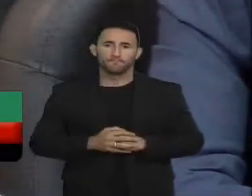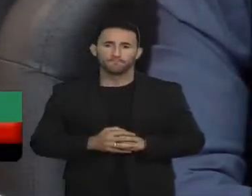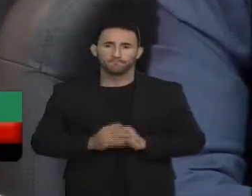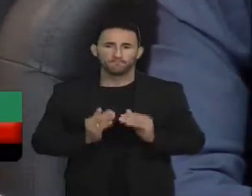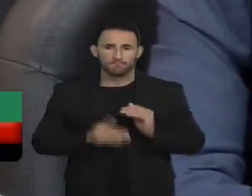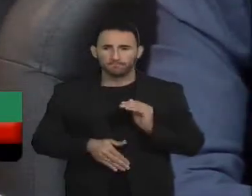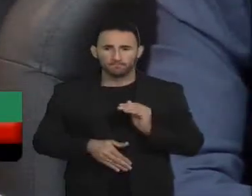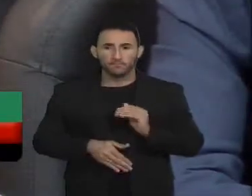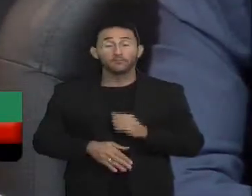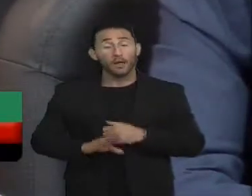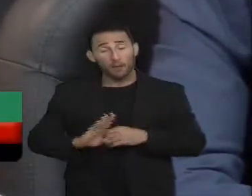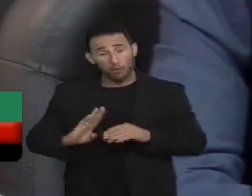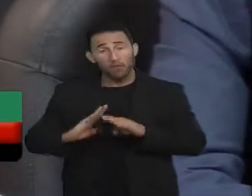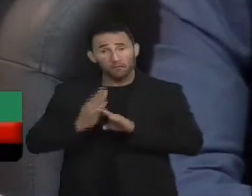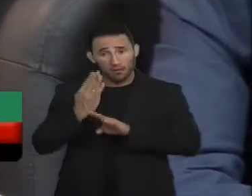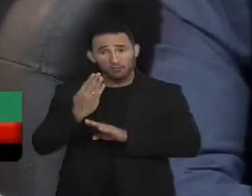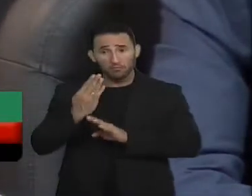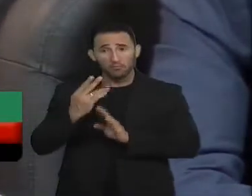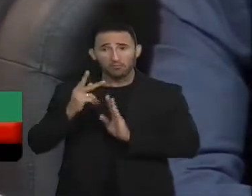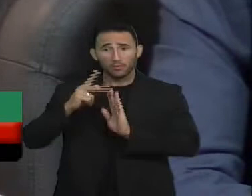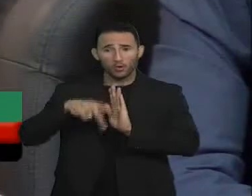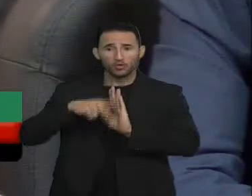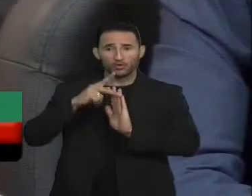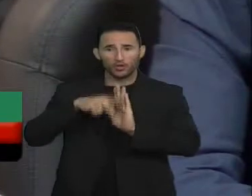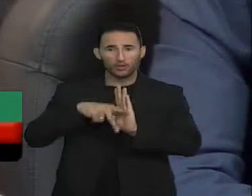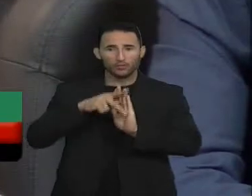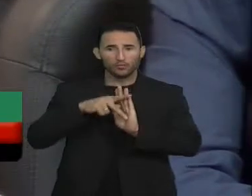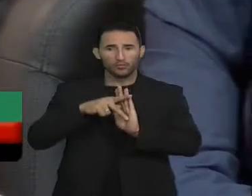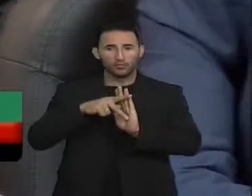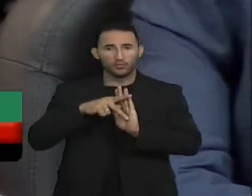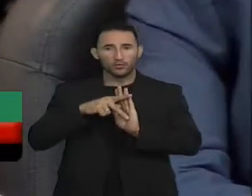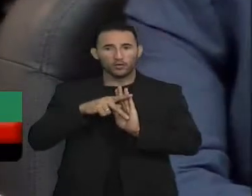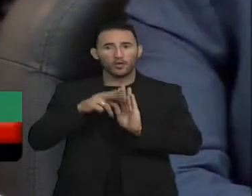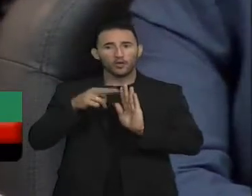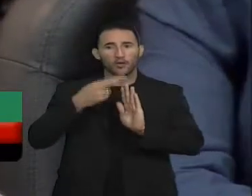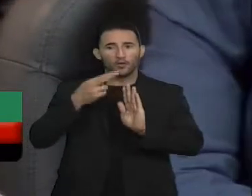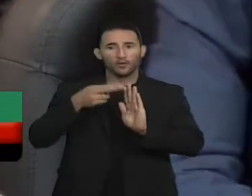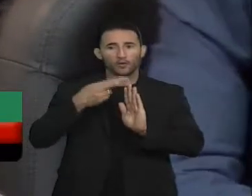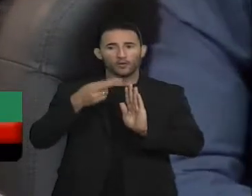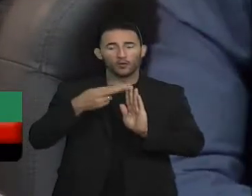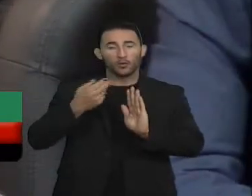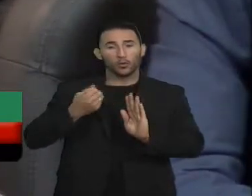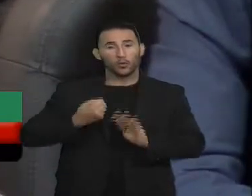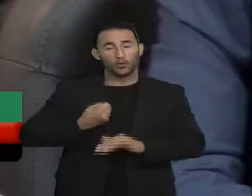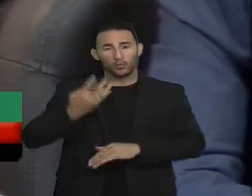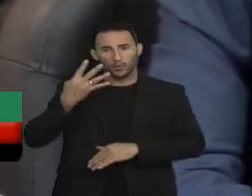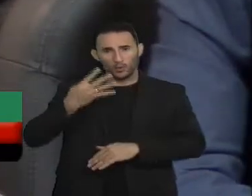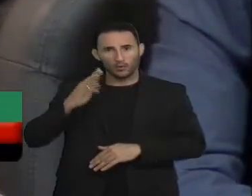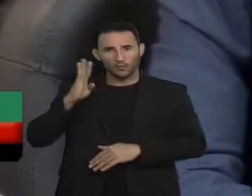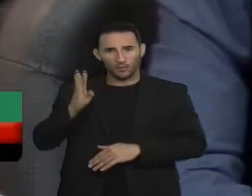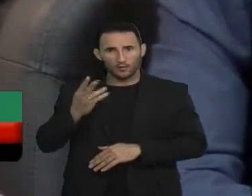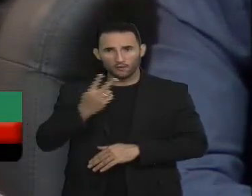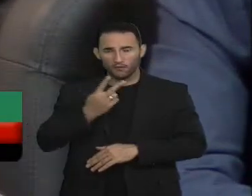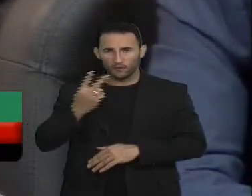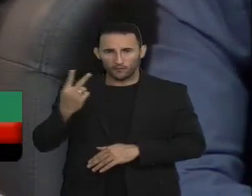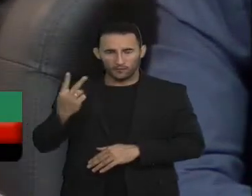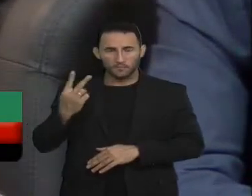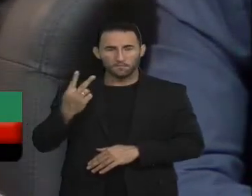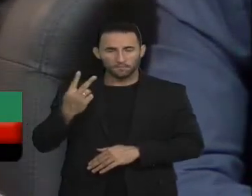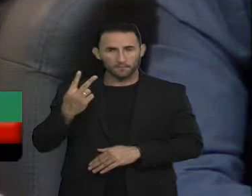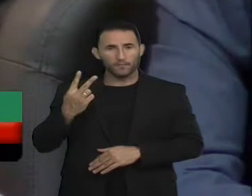Está aprovado o projeto de resolução número